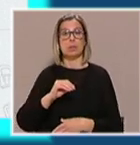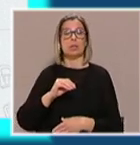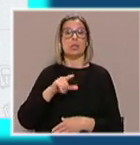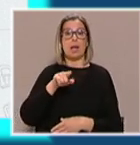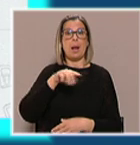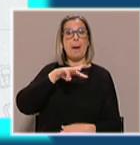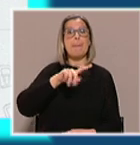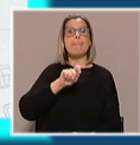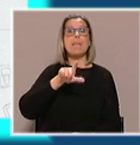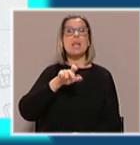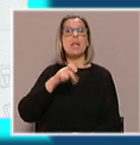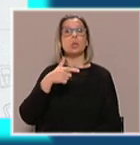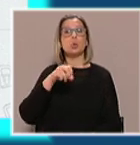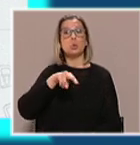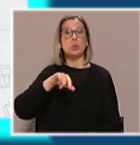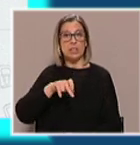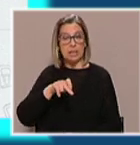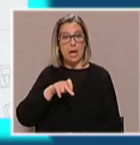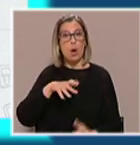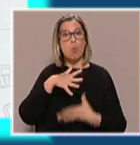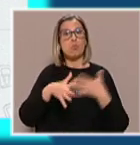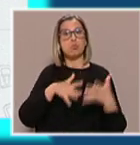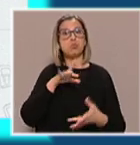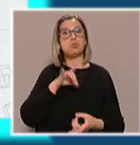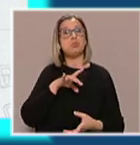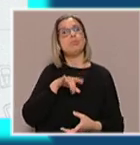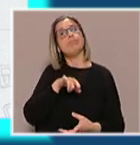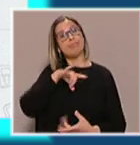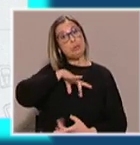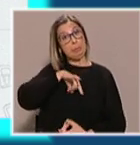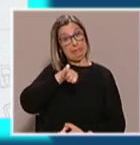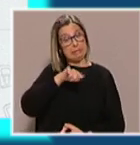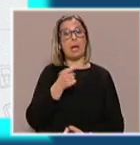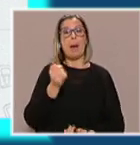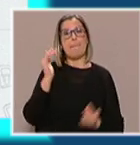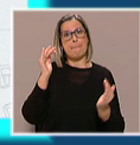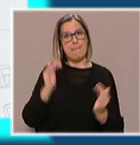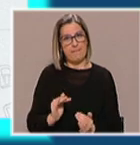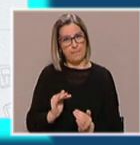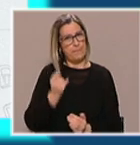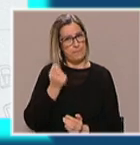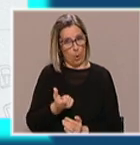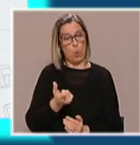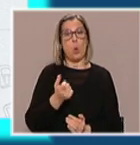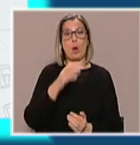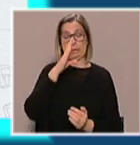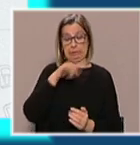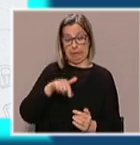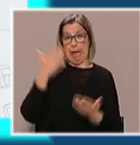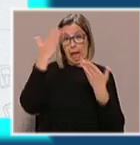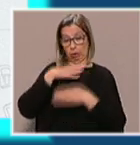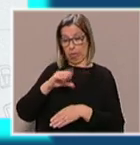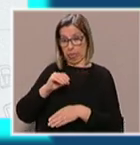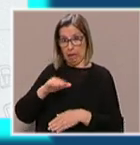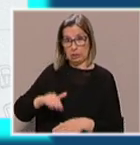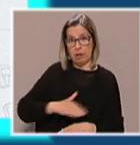melatonina é baixa. Após as 22 horas, até sensivelmente às 4 da manhã,